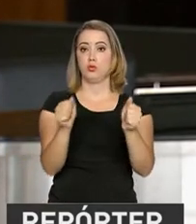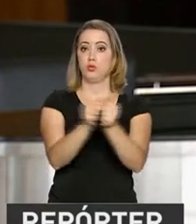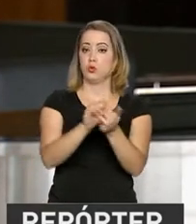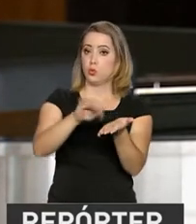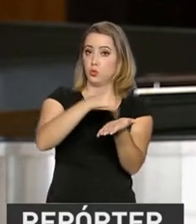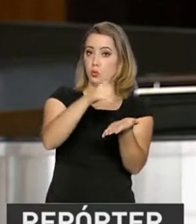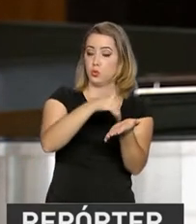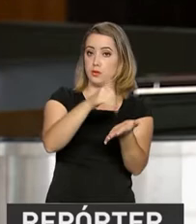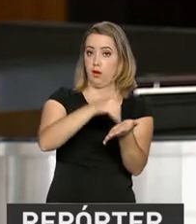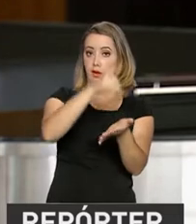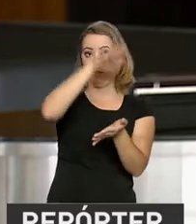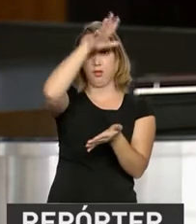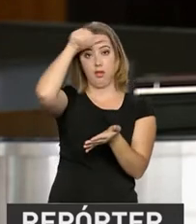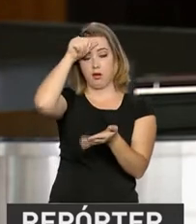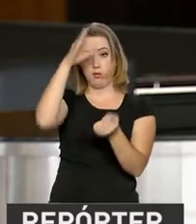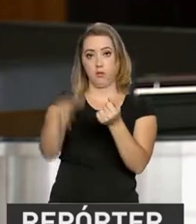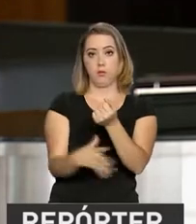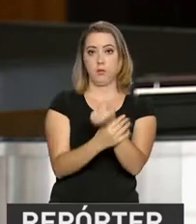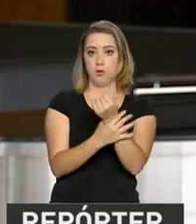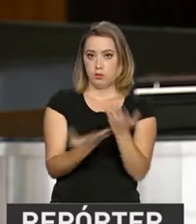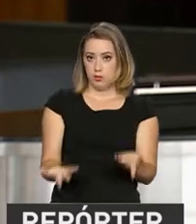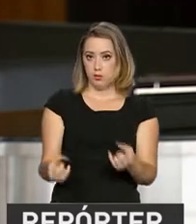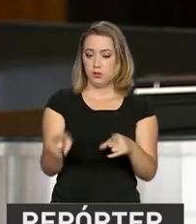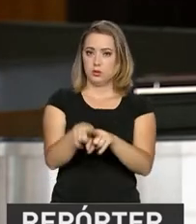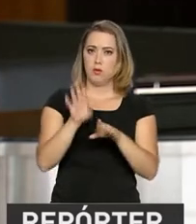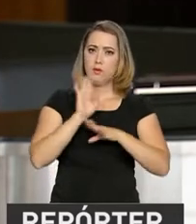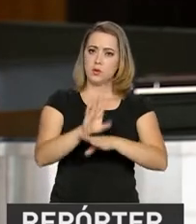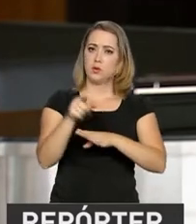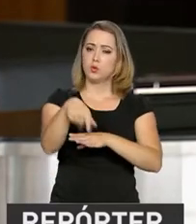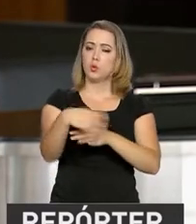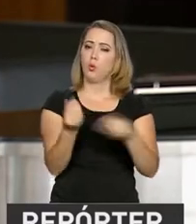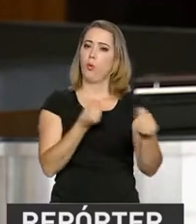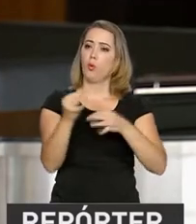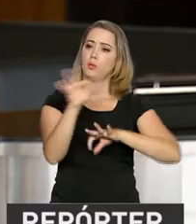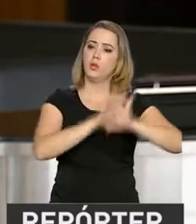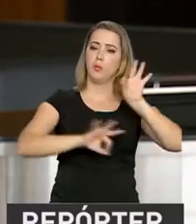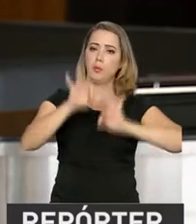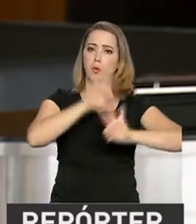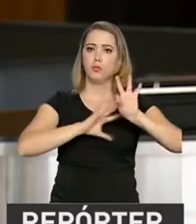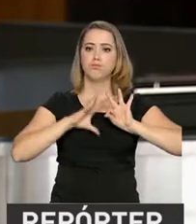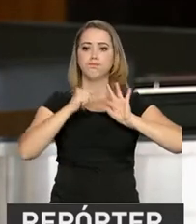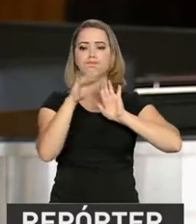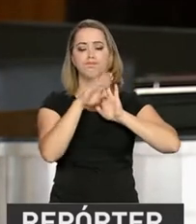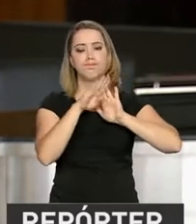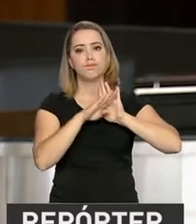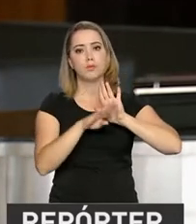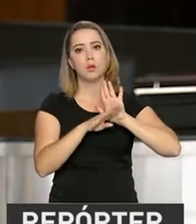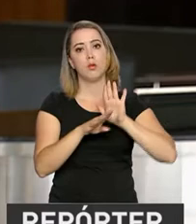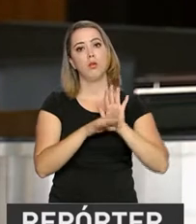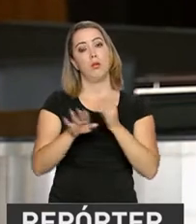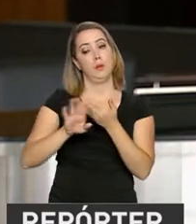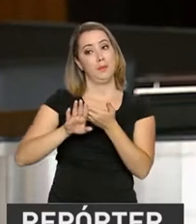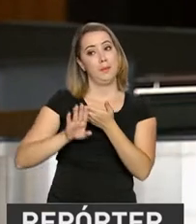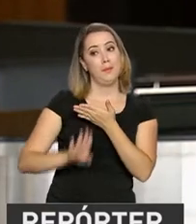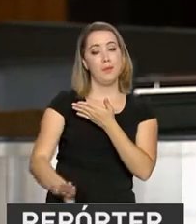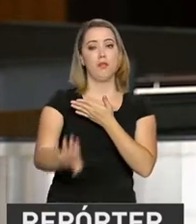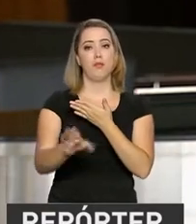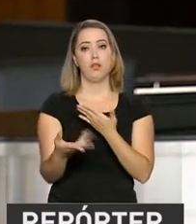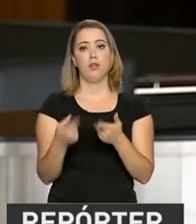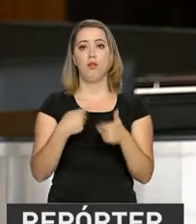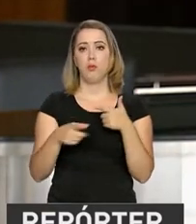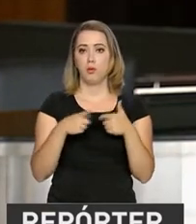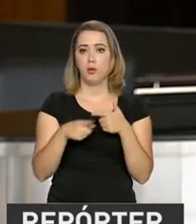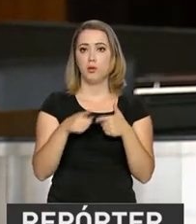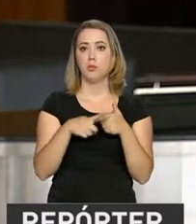ofereceu um auxílio do governo federal para a elaboração de um plano estadual de combate ao tráfico de drogas ao que tudo indica